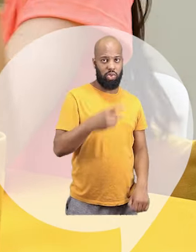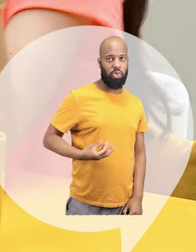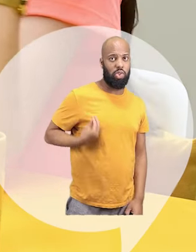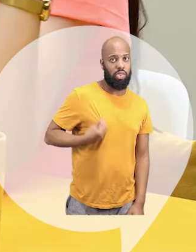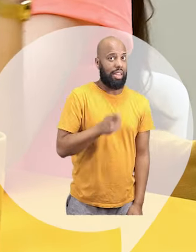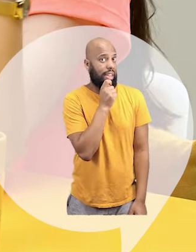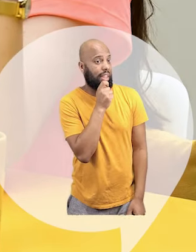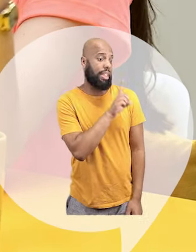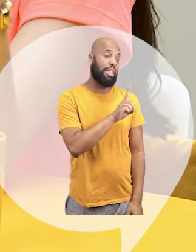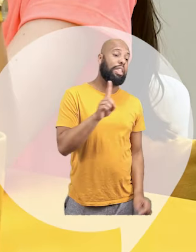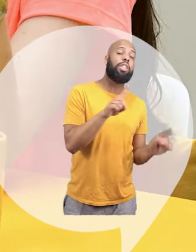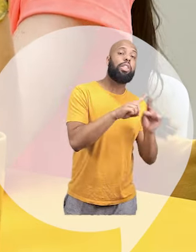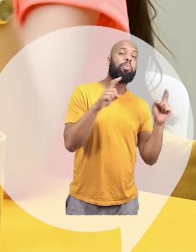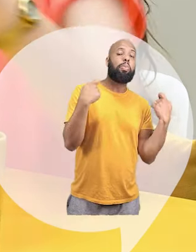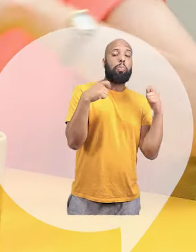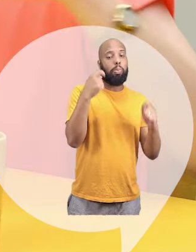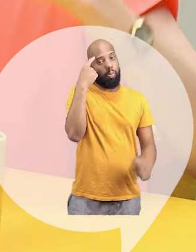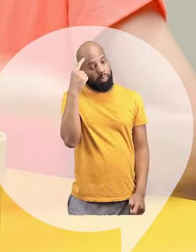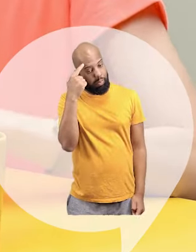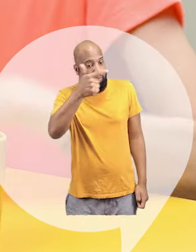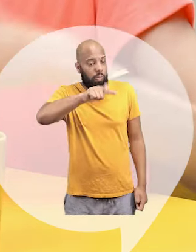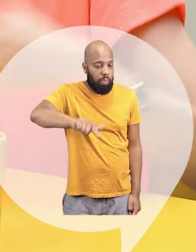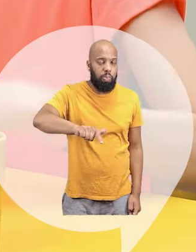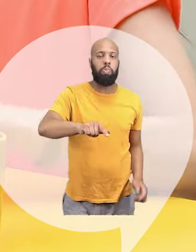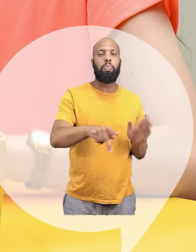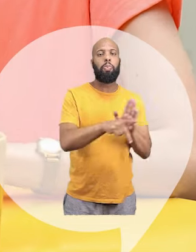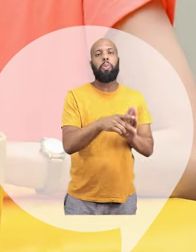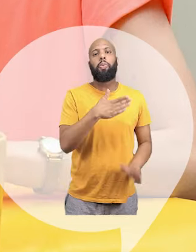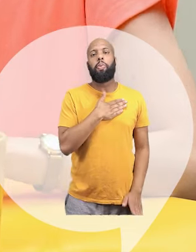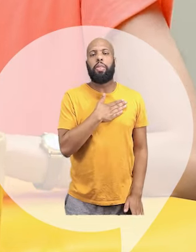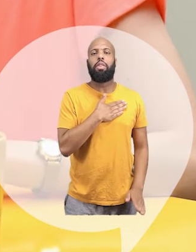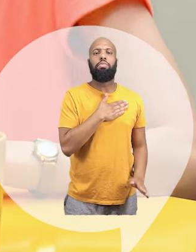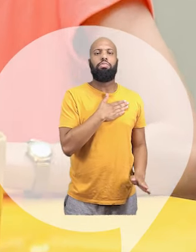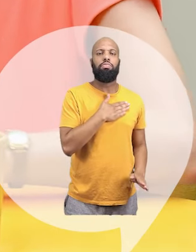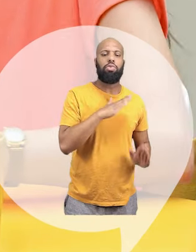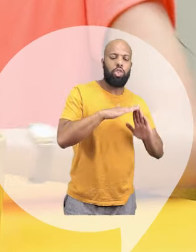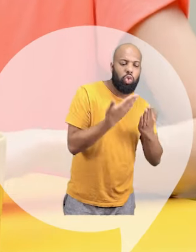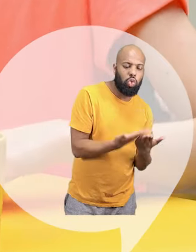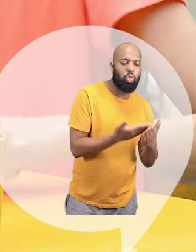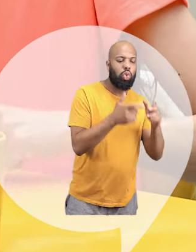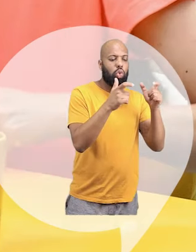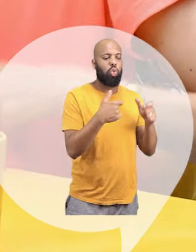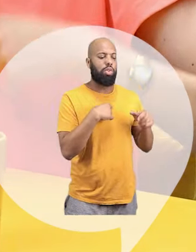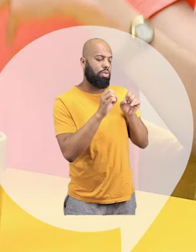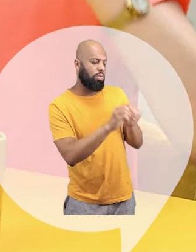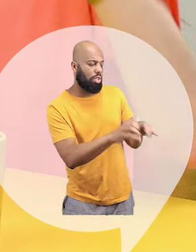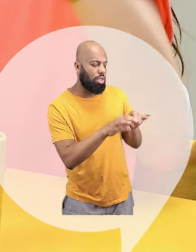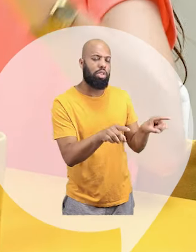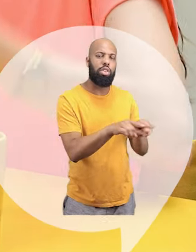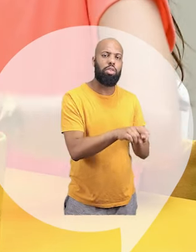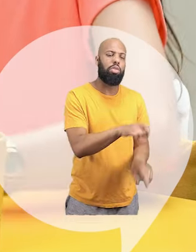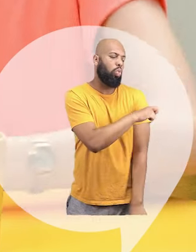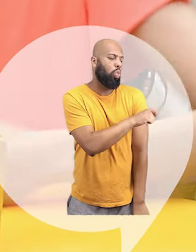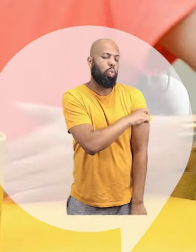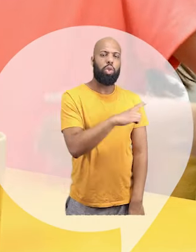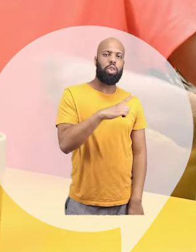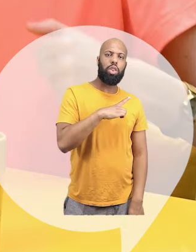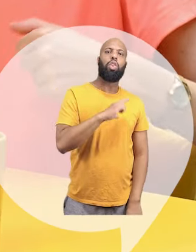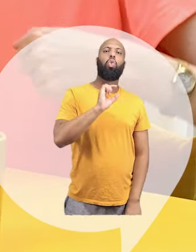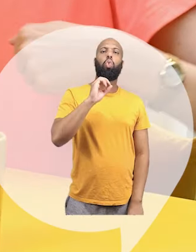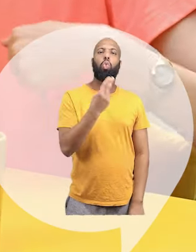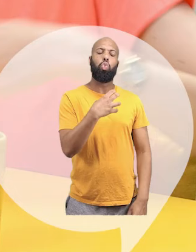da sua vida ainda não ou preciso repensar minhas assim as escolas onde eu dou aula ou os alunos